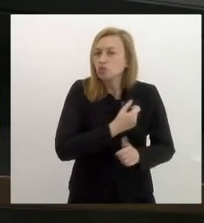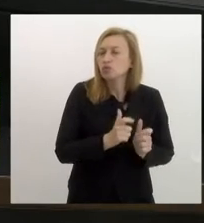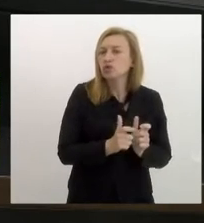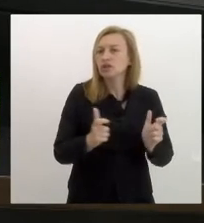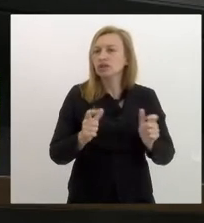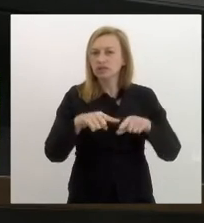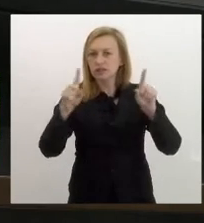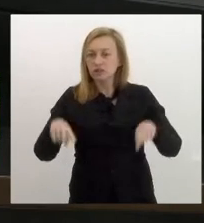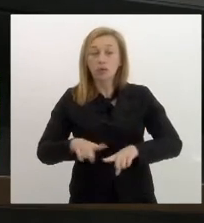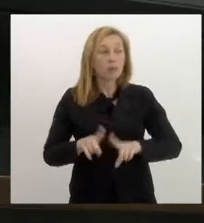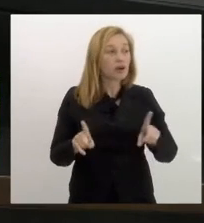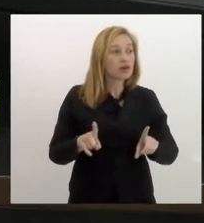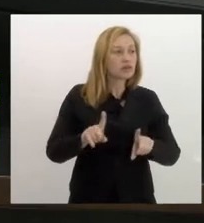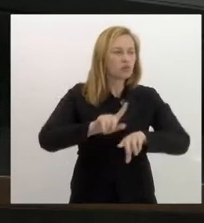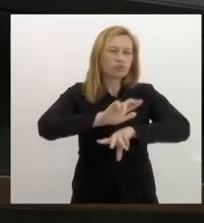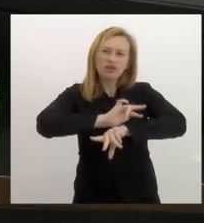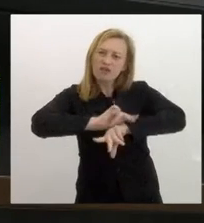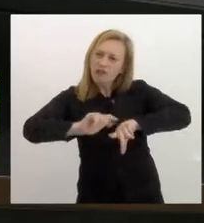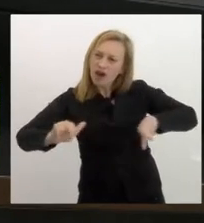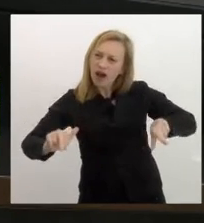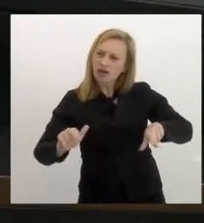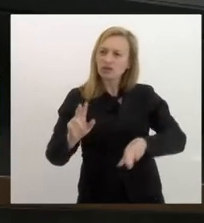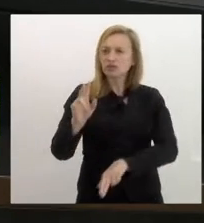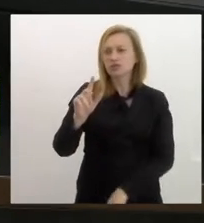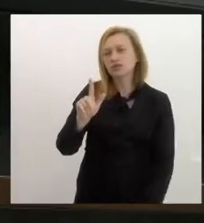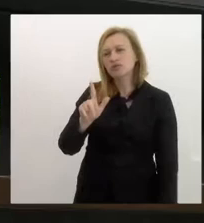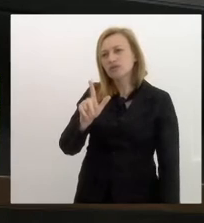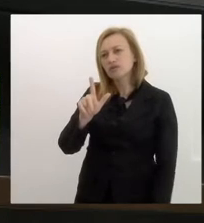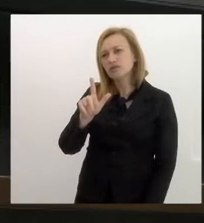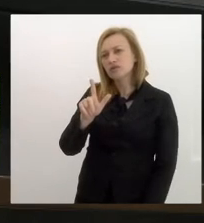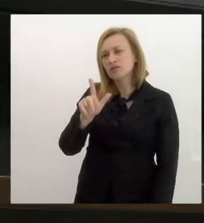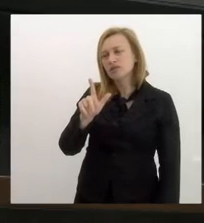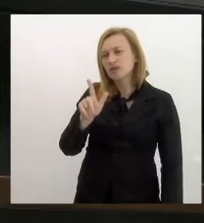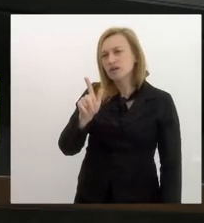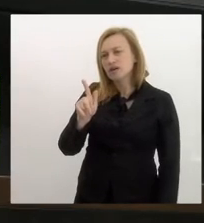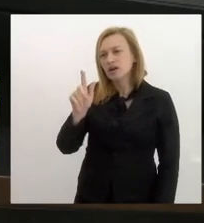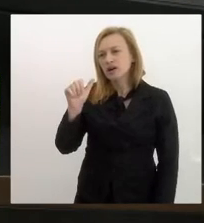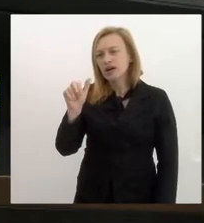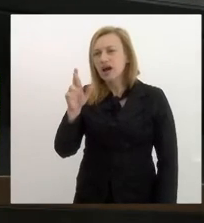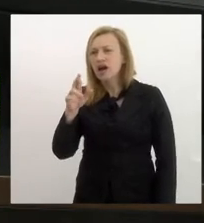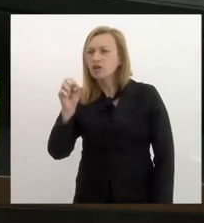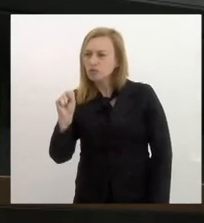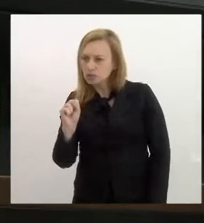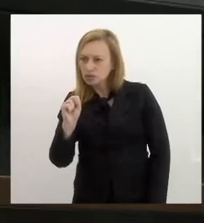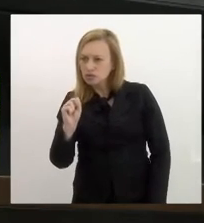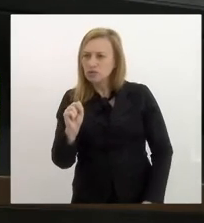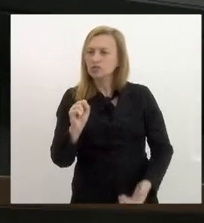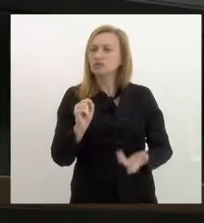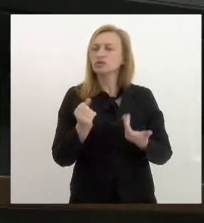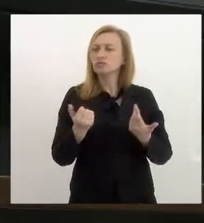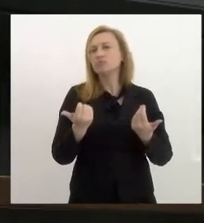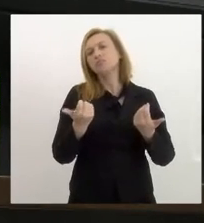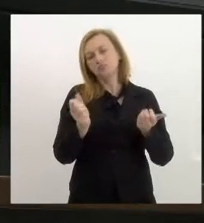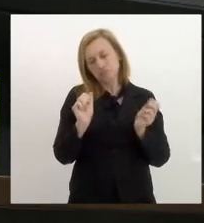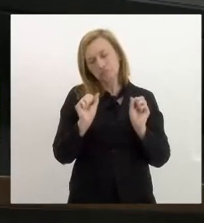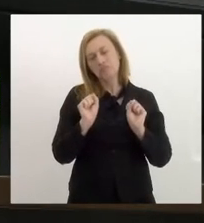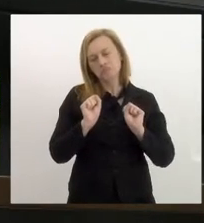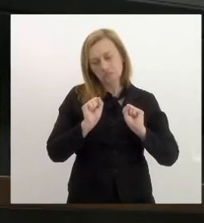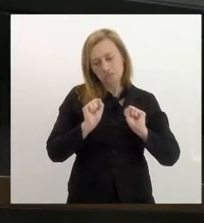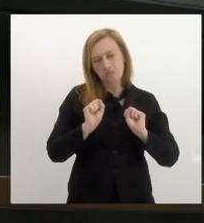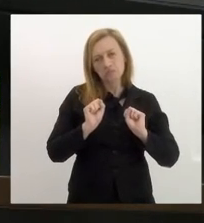mas como tem vários é cargos em aberto é possível fazer